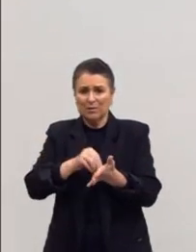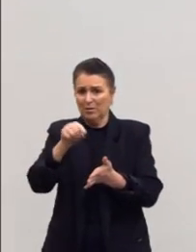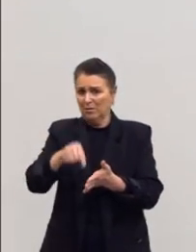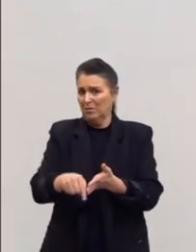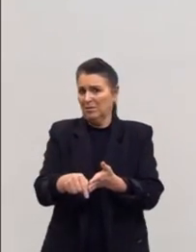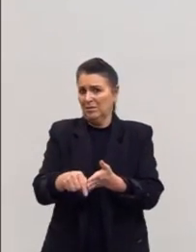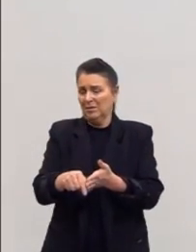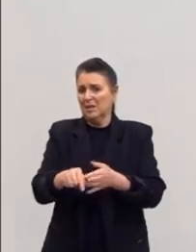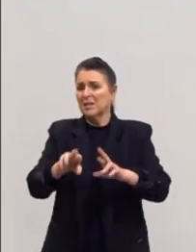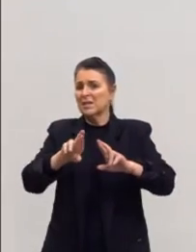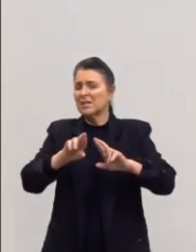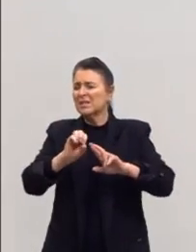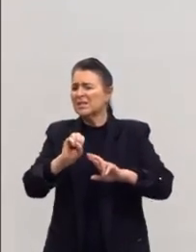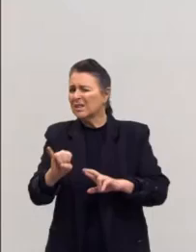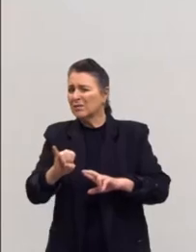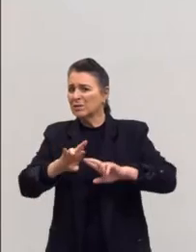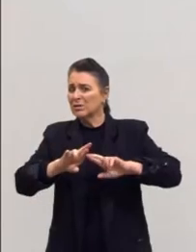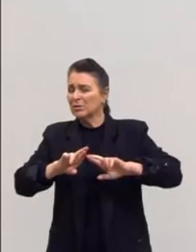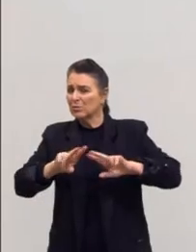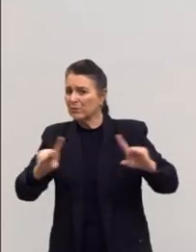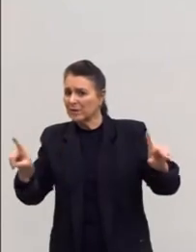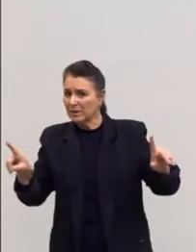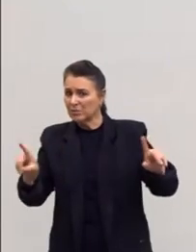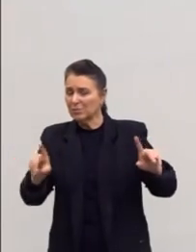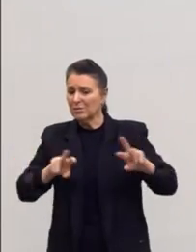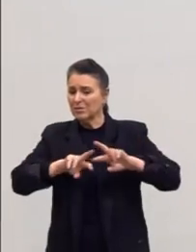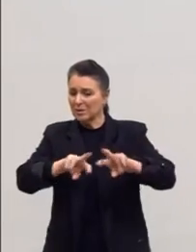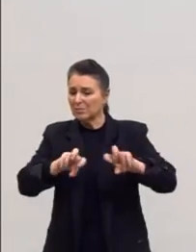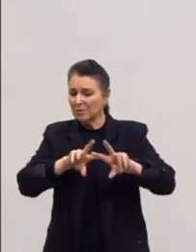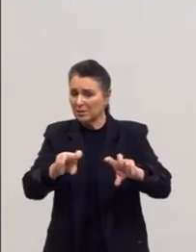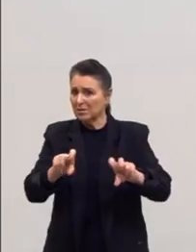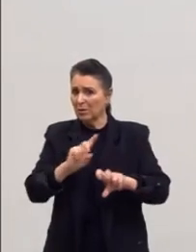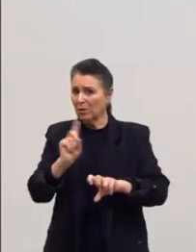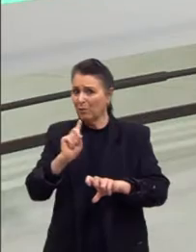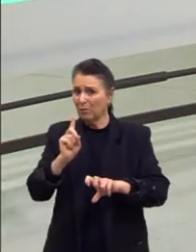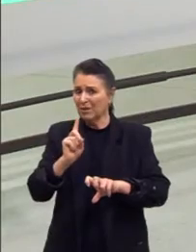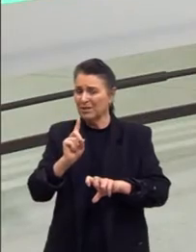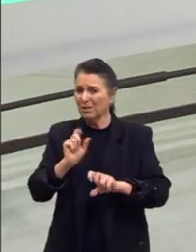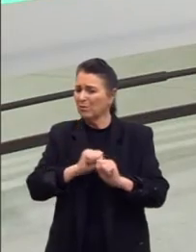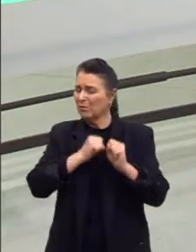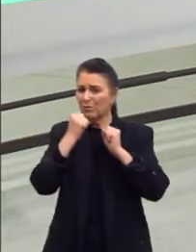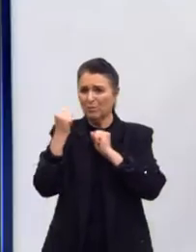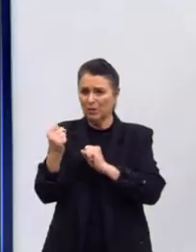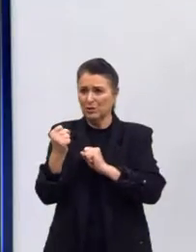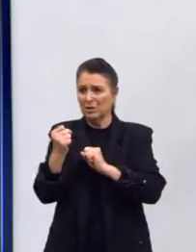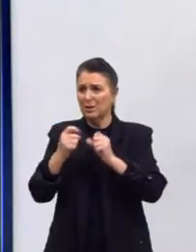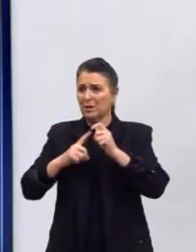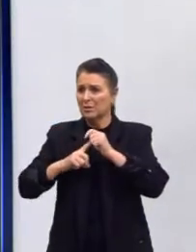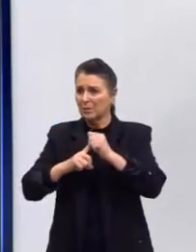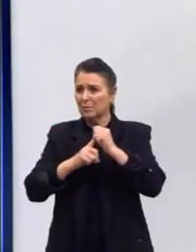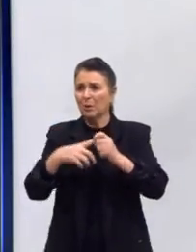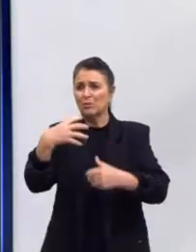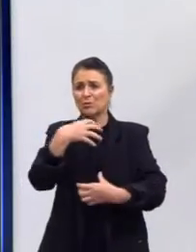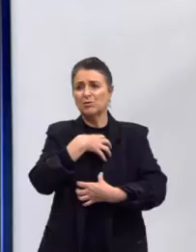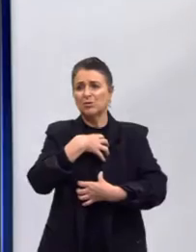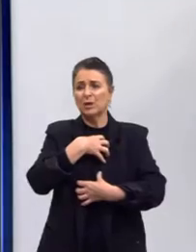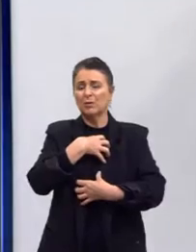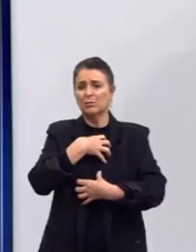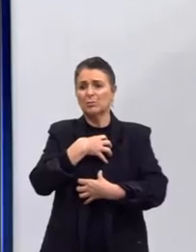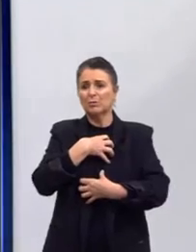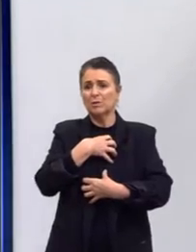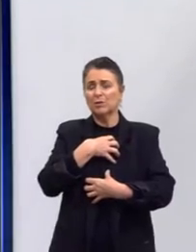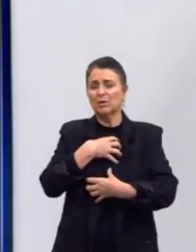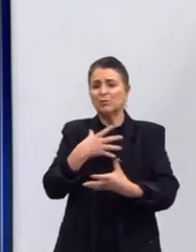se nós população tivesse sido não acontecido de outra forma exatamente eu acho que essa é a principal forma né a gente